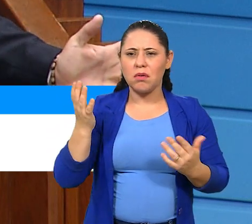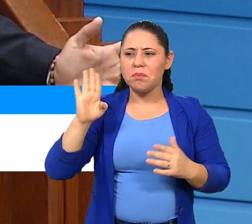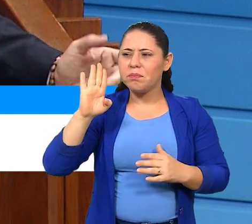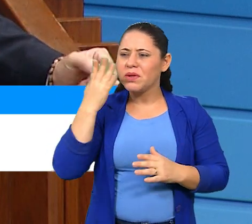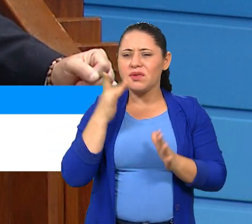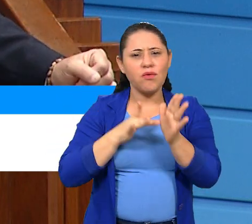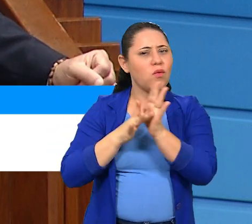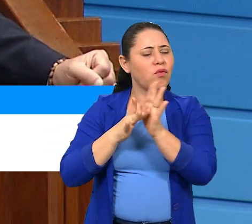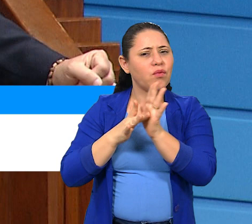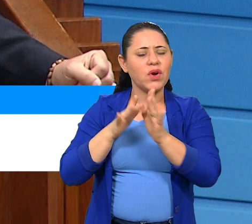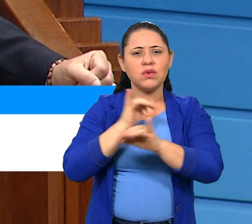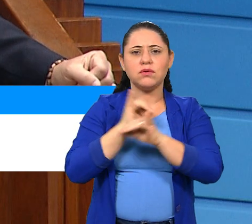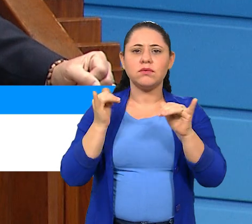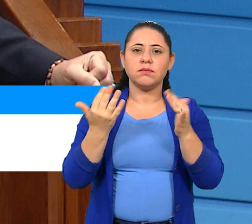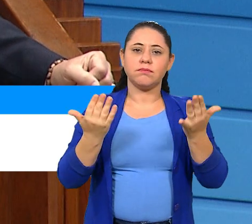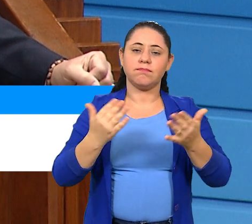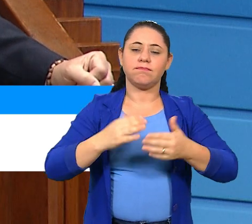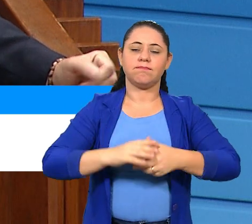aconteceu